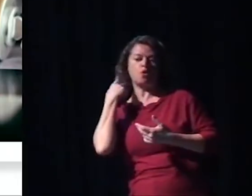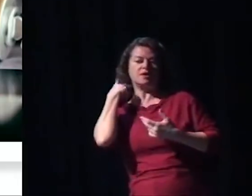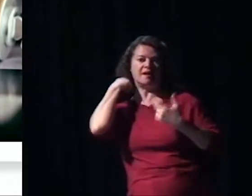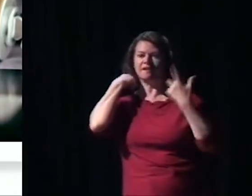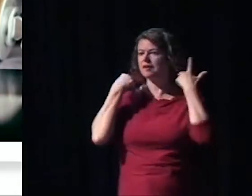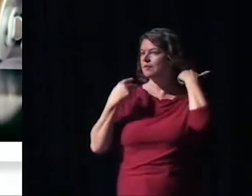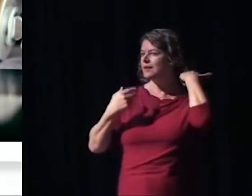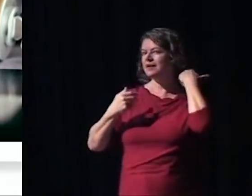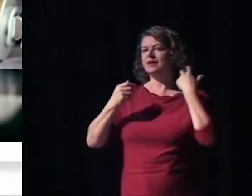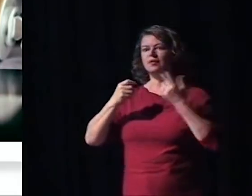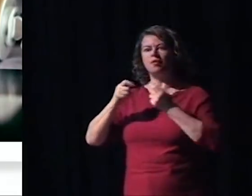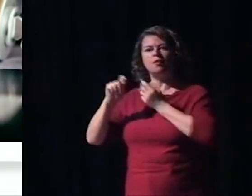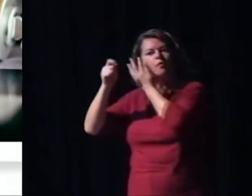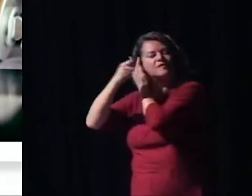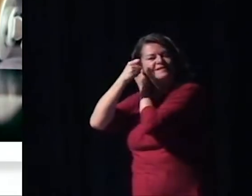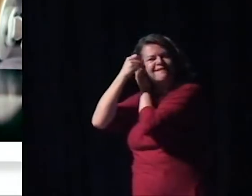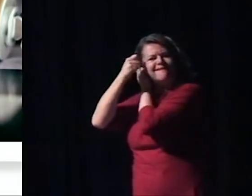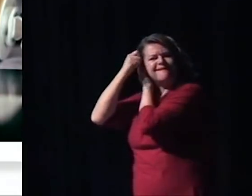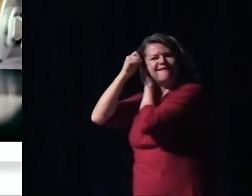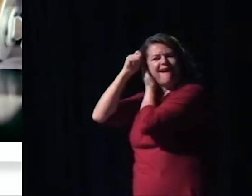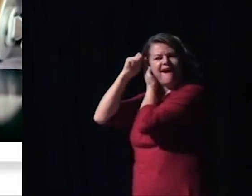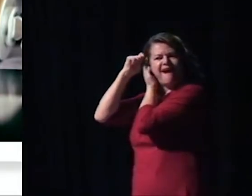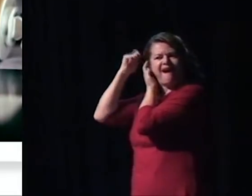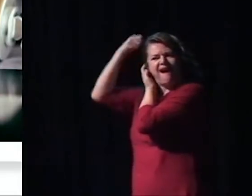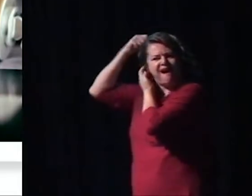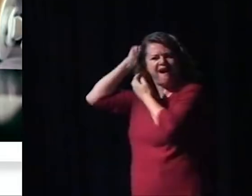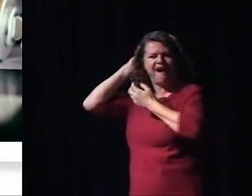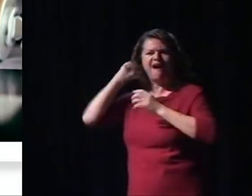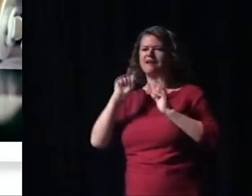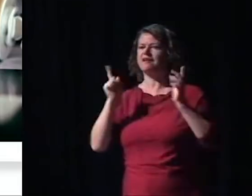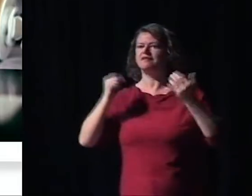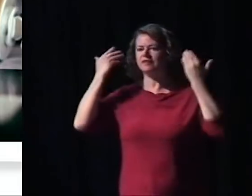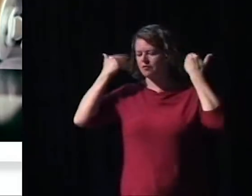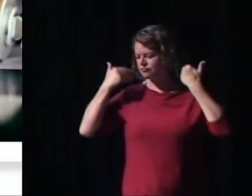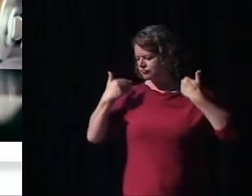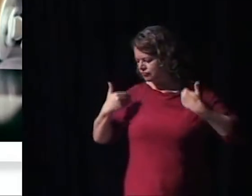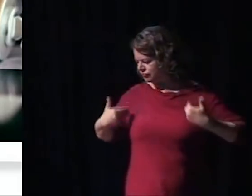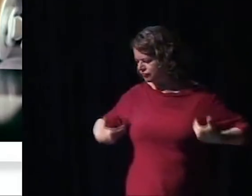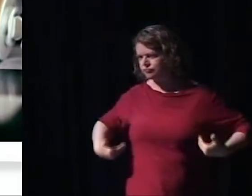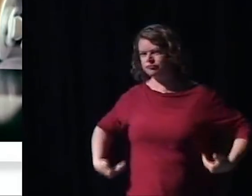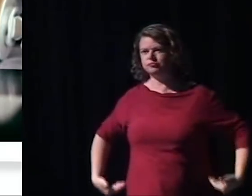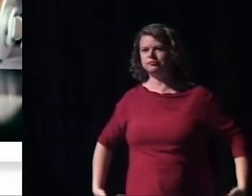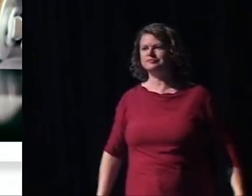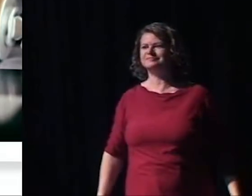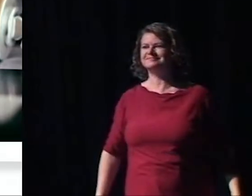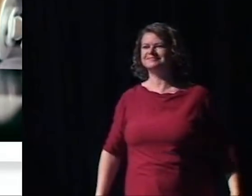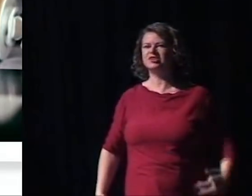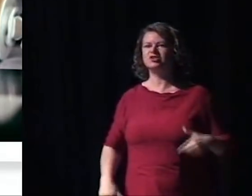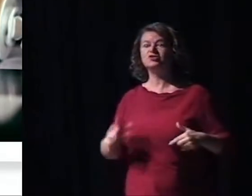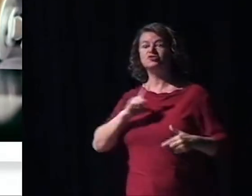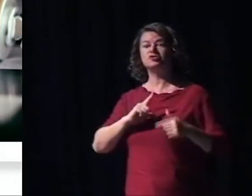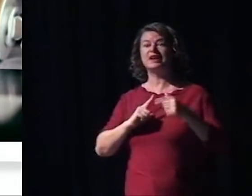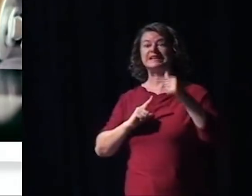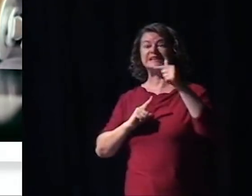cabeça. Os cabelos ficam longos, e é por isso que Sansão vai ter 7 tranças.